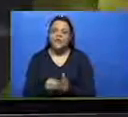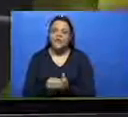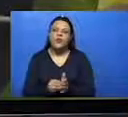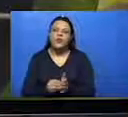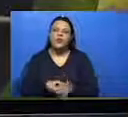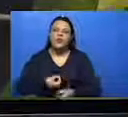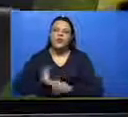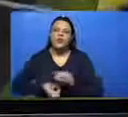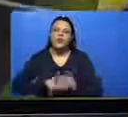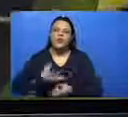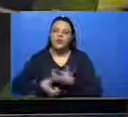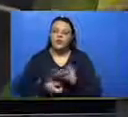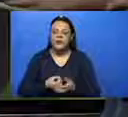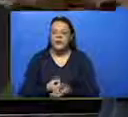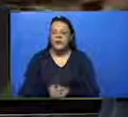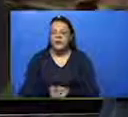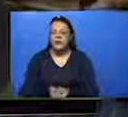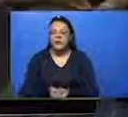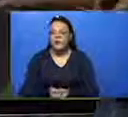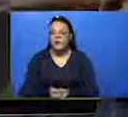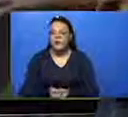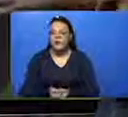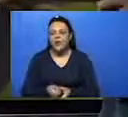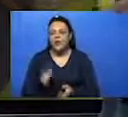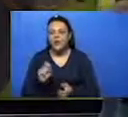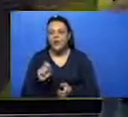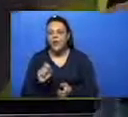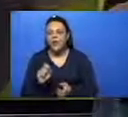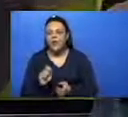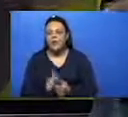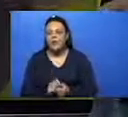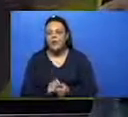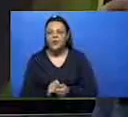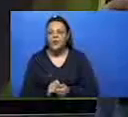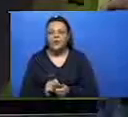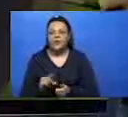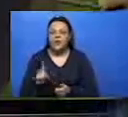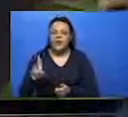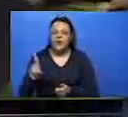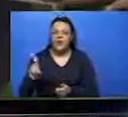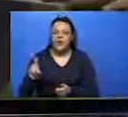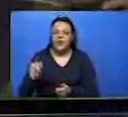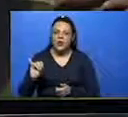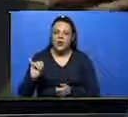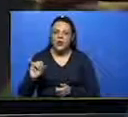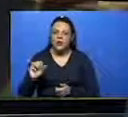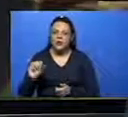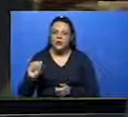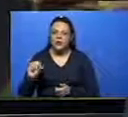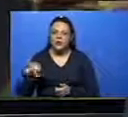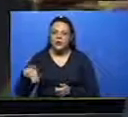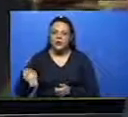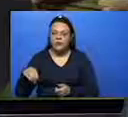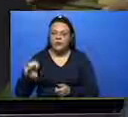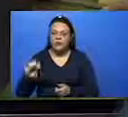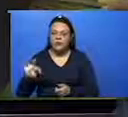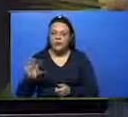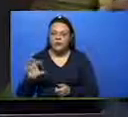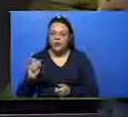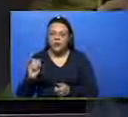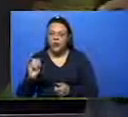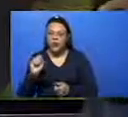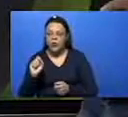circunferência. Do círculo, no caso, que é o diâmetro. Diâmetro seria eu cortar